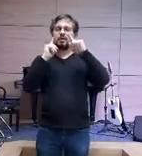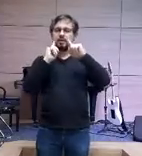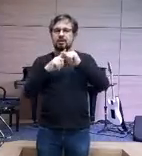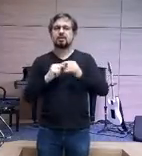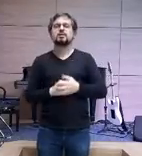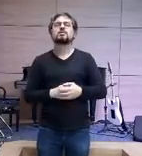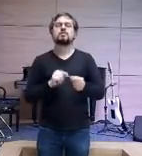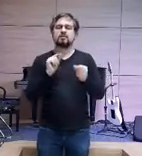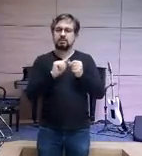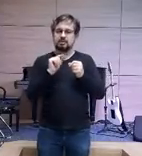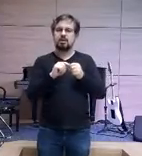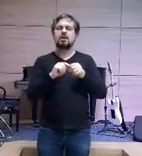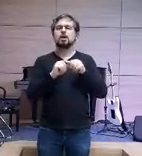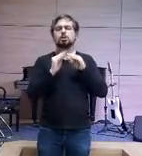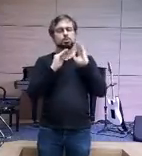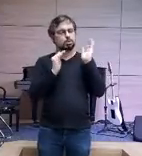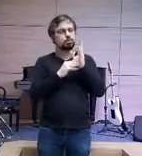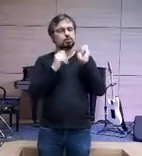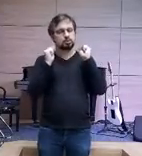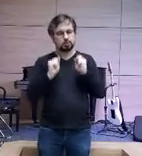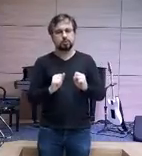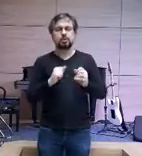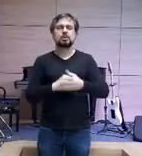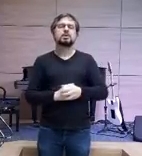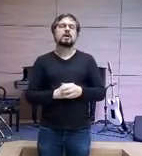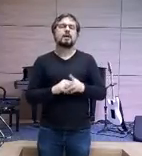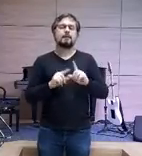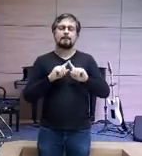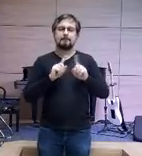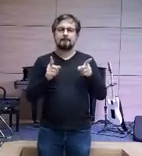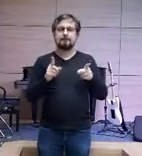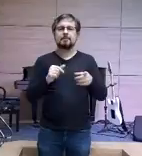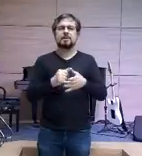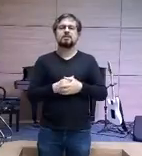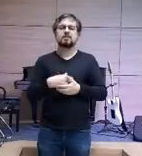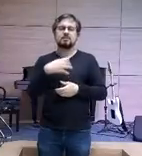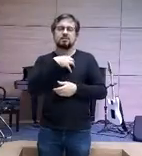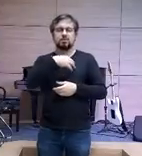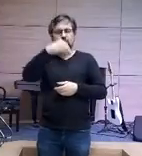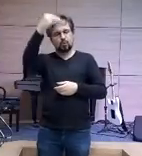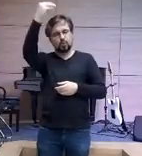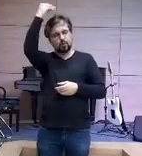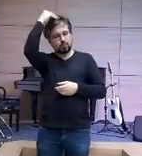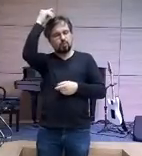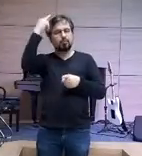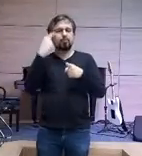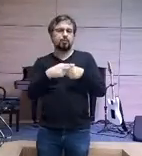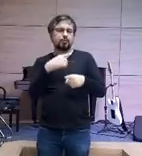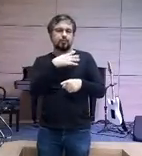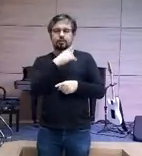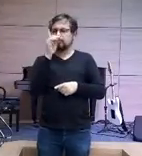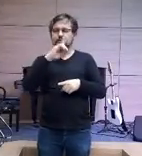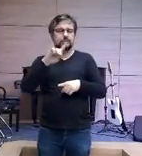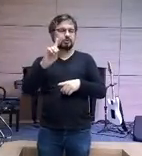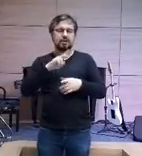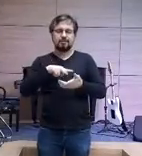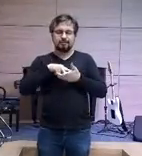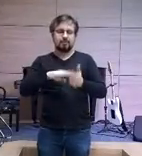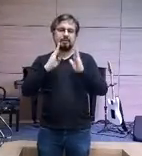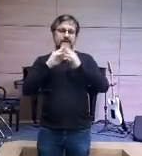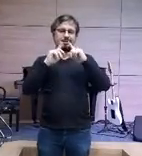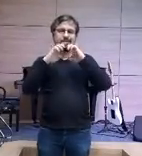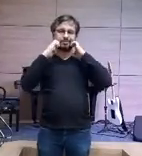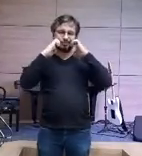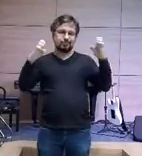fizeram o máximo por ele e ele se culpam Por que os filhos não estão no evangelho e eu